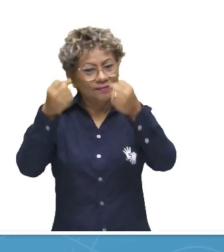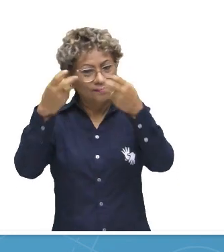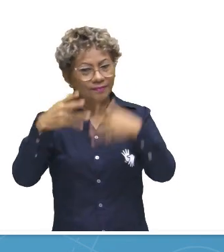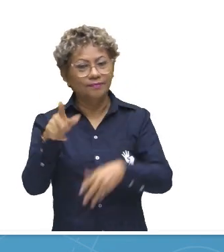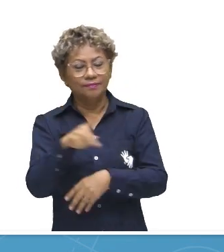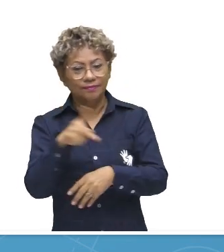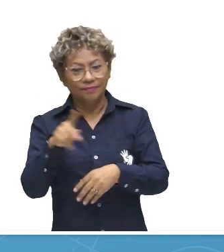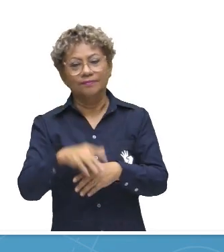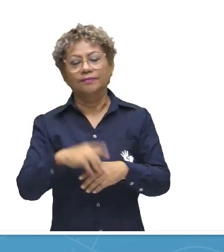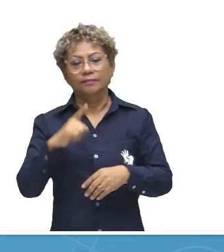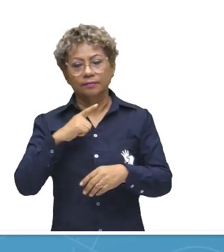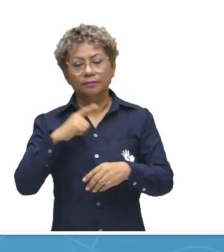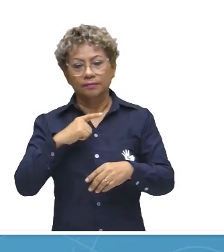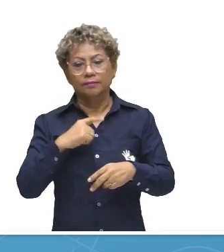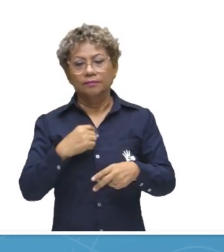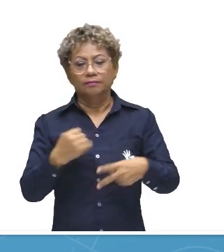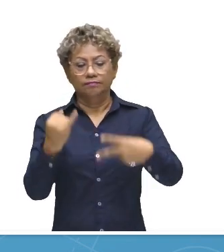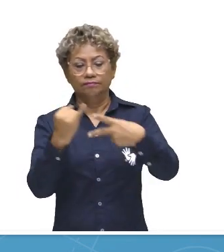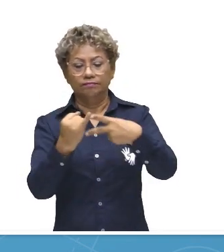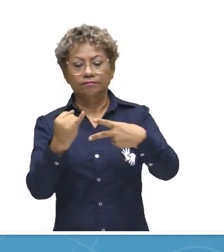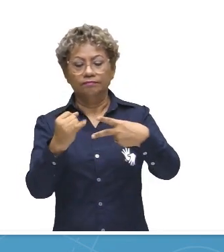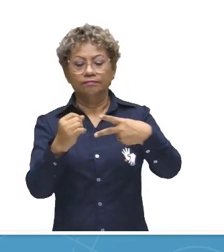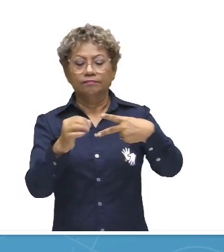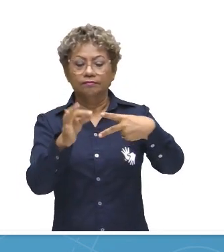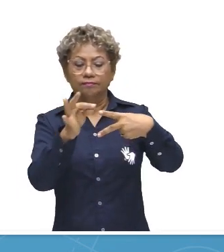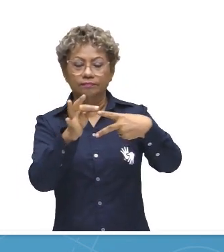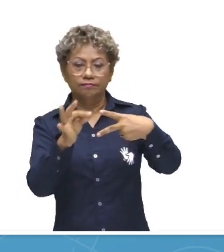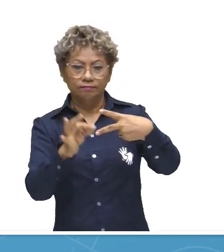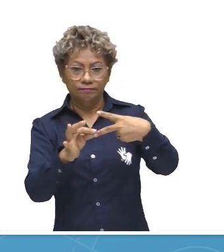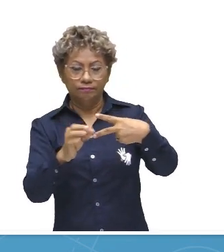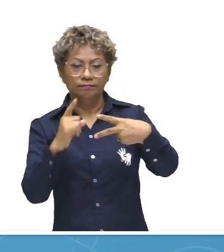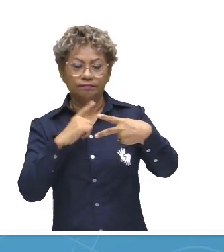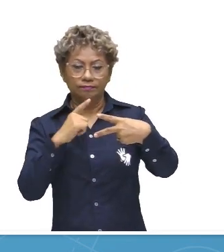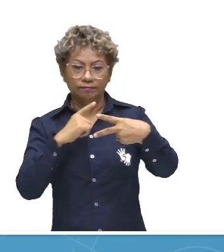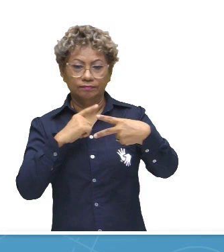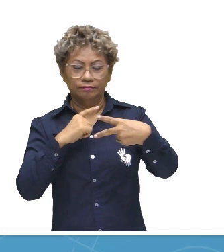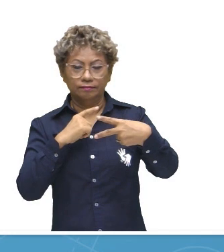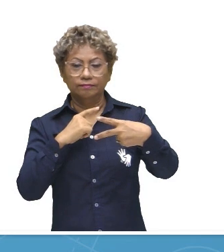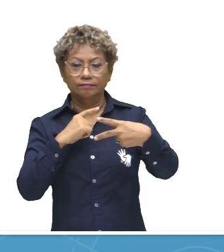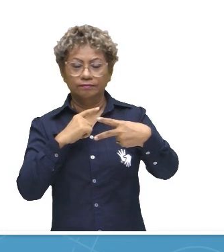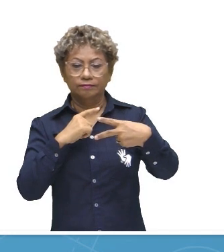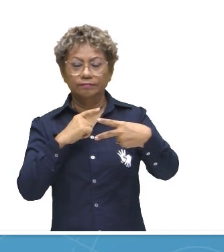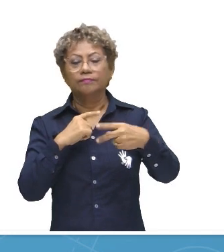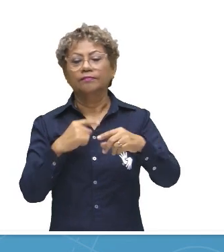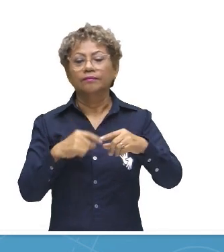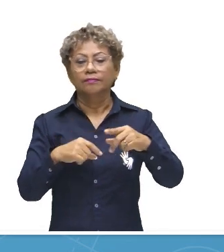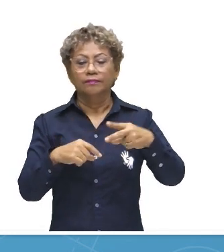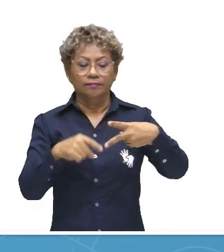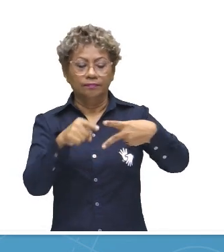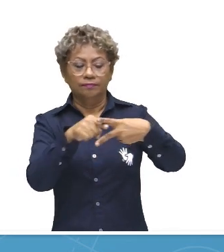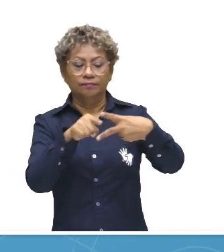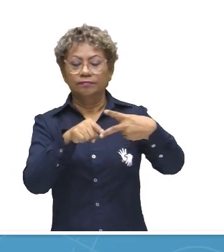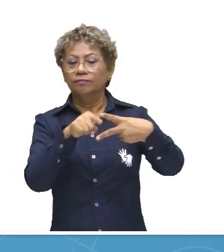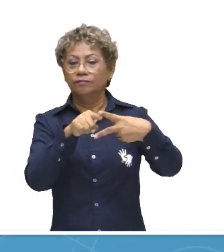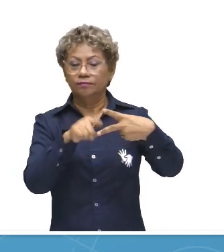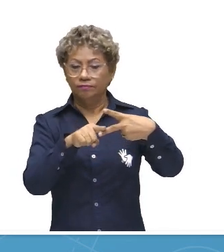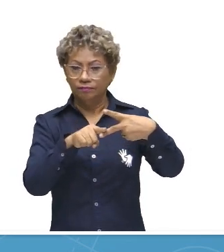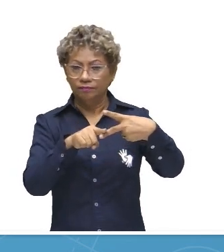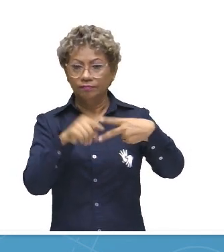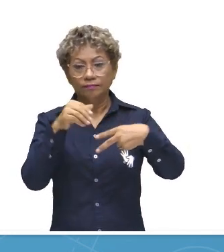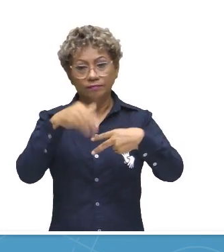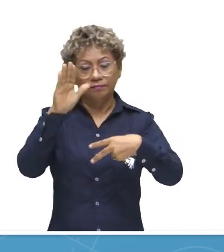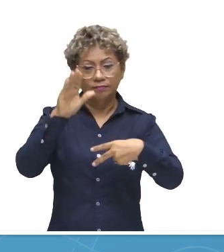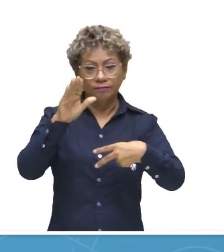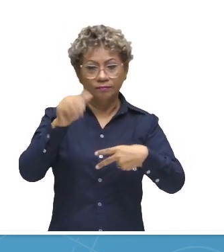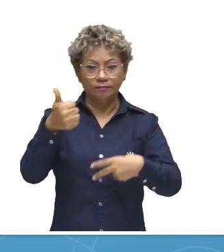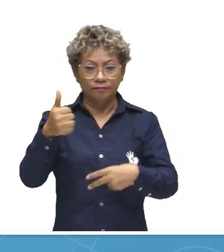tem um polígono e ele apresenta um ângulo maior que 180 graus. E um segmento cujo início e o